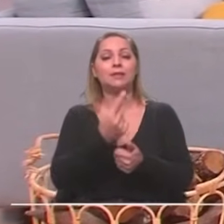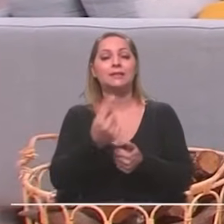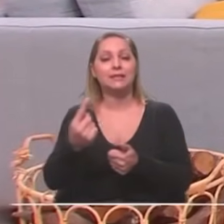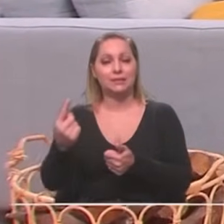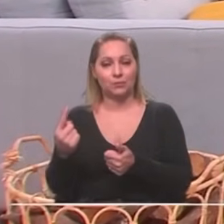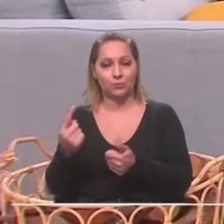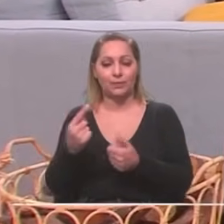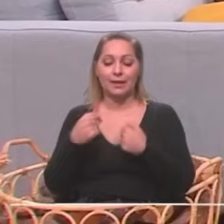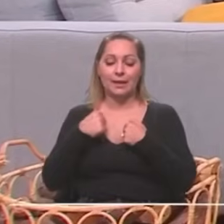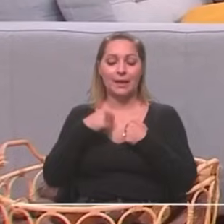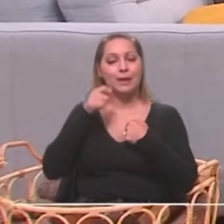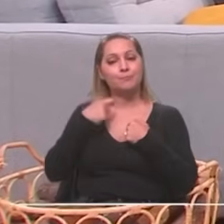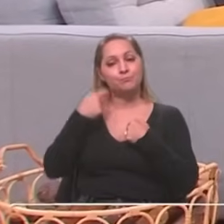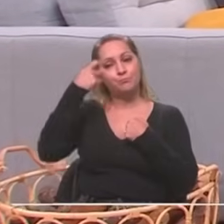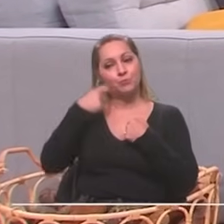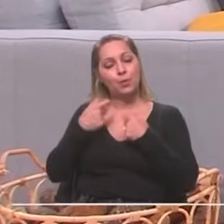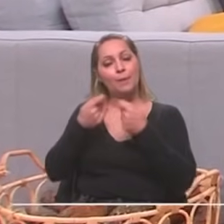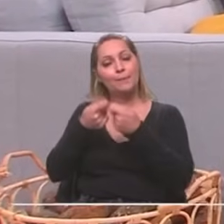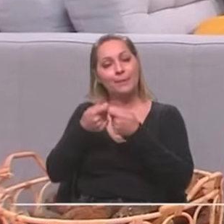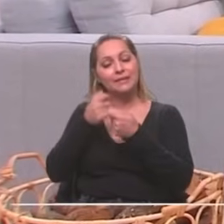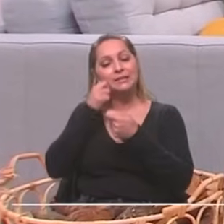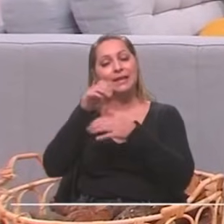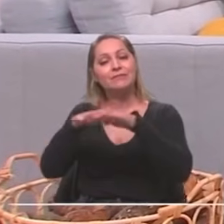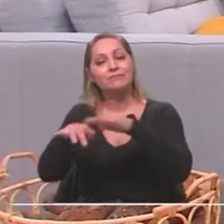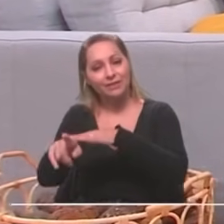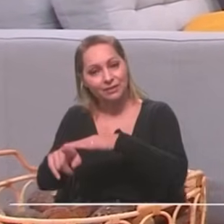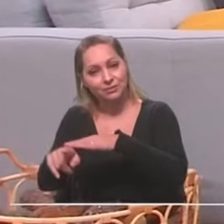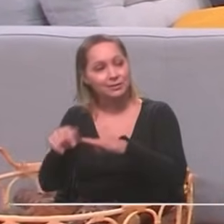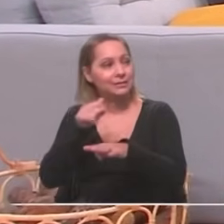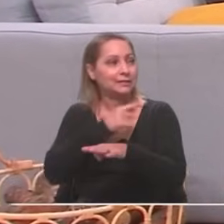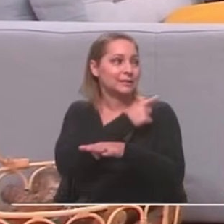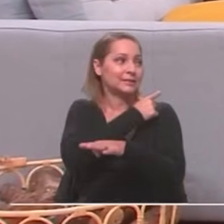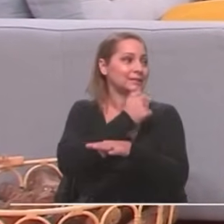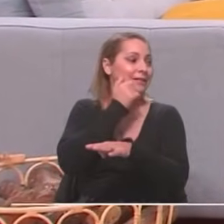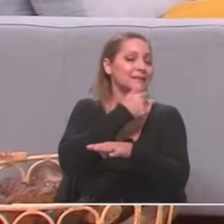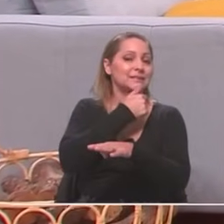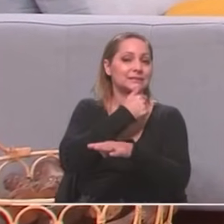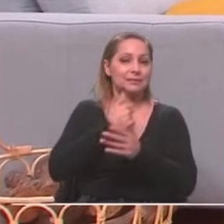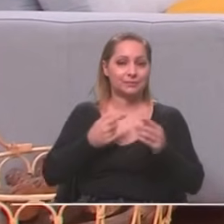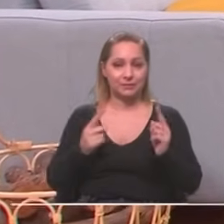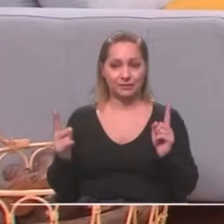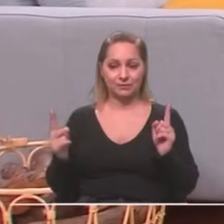mais próximo em quem vai executar. E nós temos muitas situações em que...